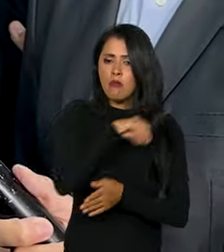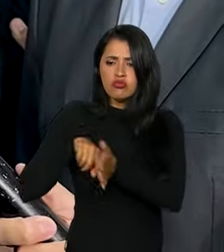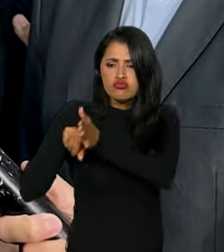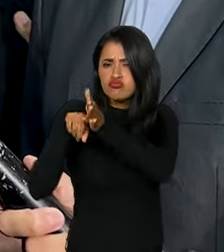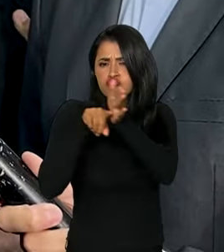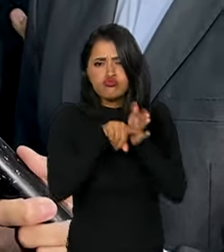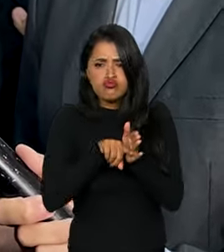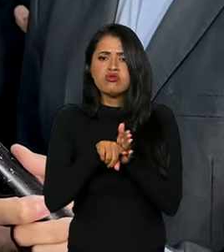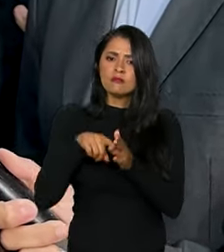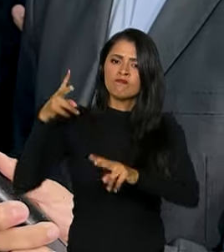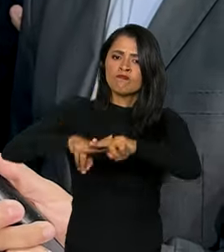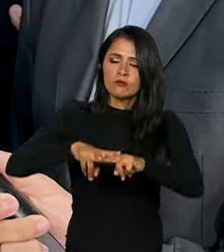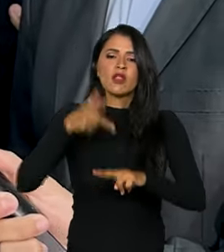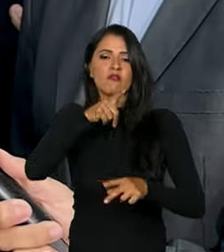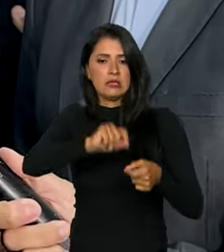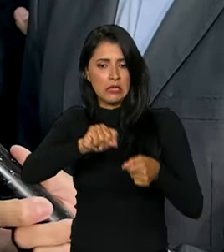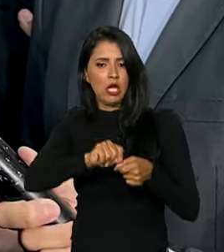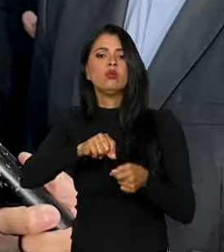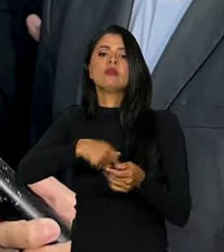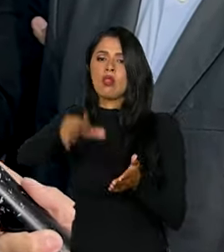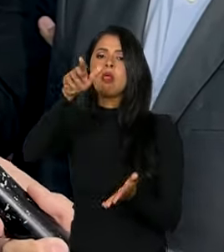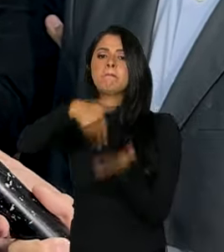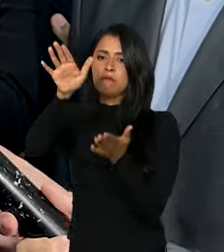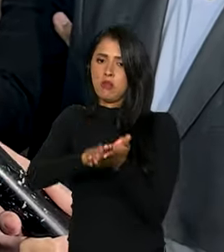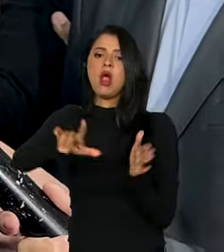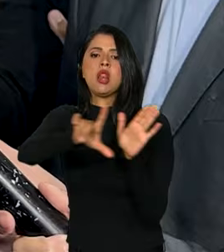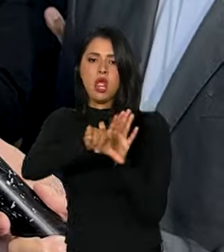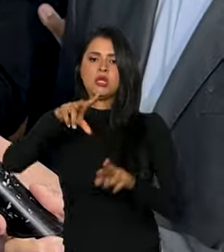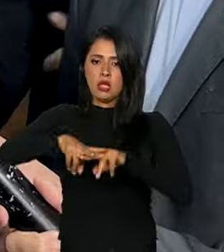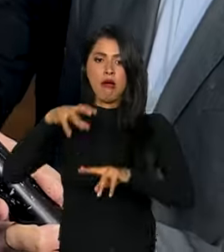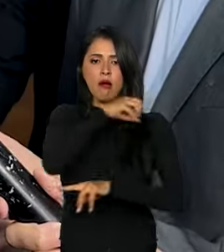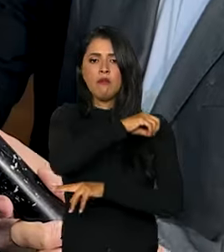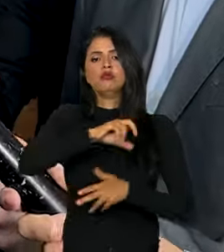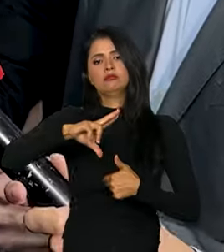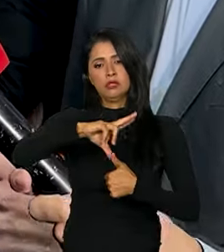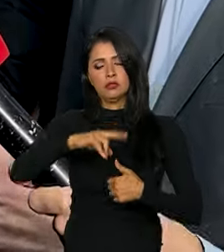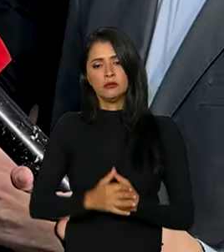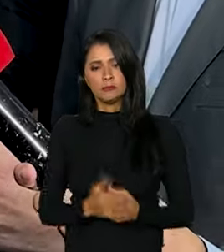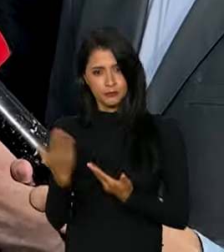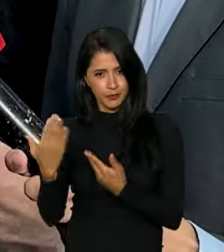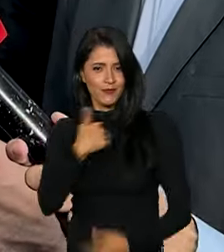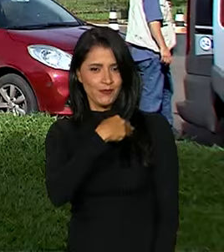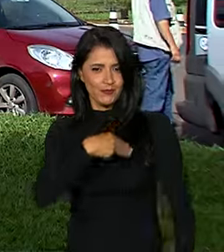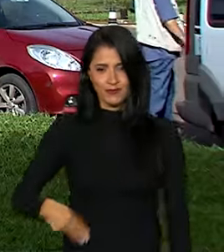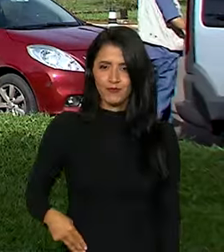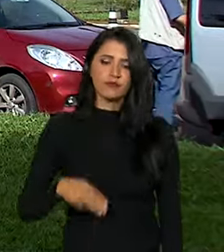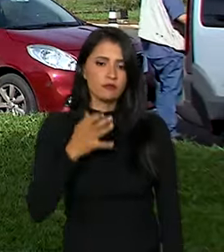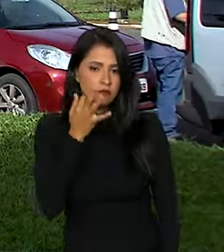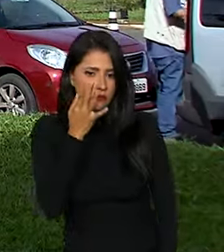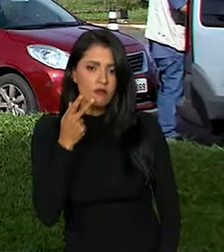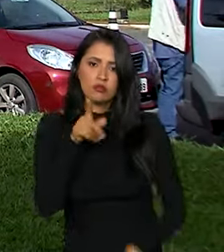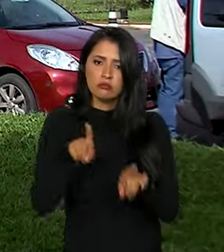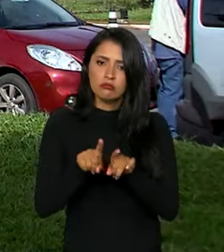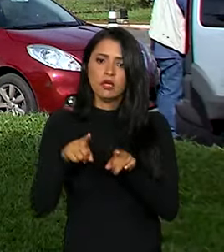dessa atuação e fazer com que haja aplicação da lei com mais velocidade na América Latina. O ministro Flávio Dino falou também sobre a